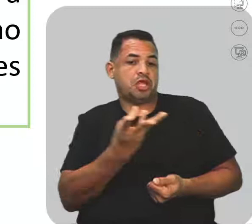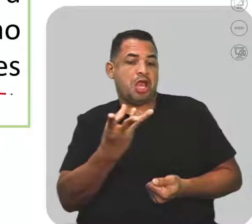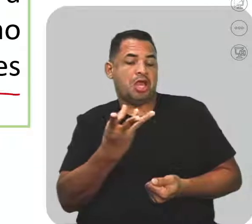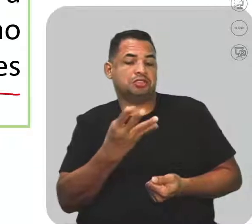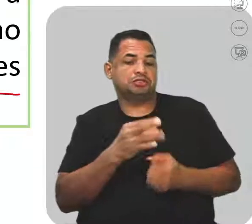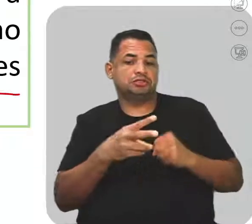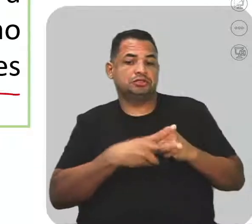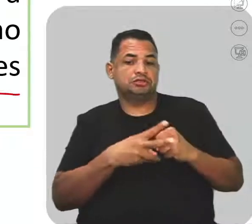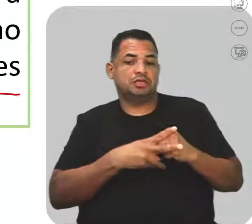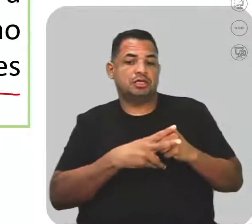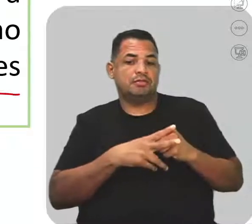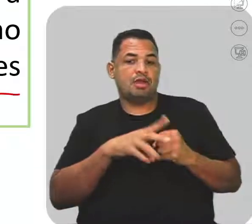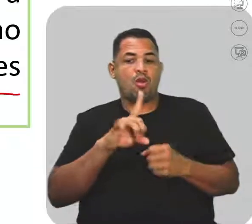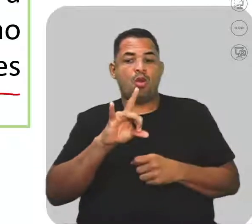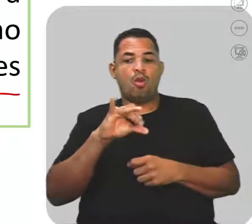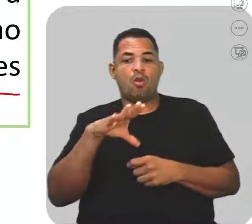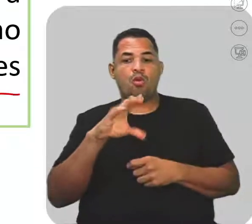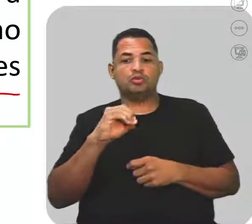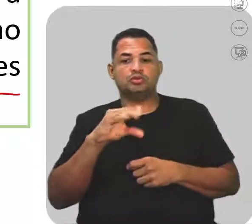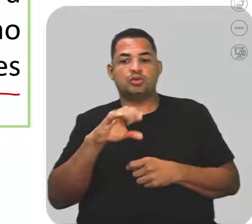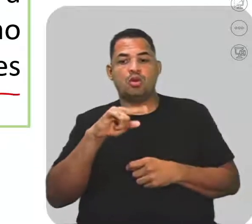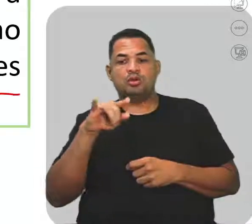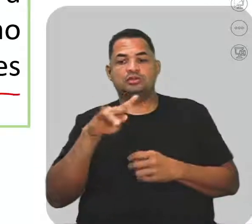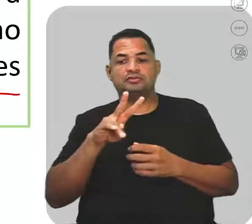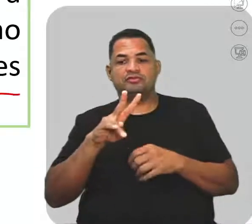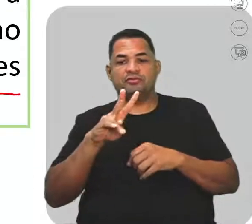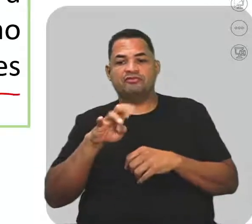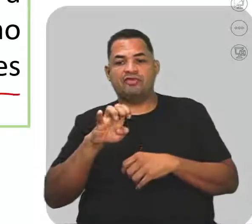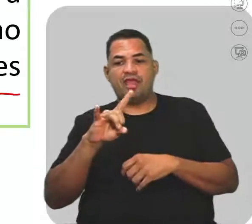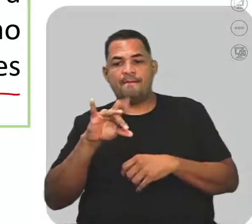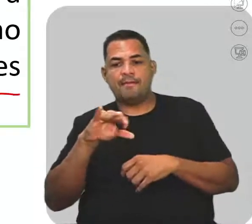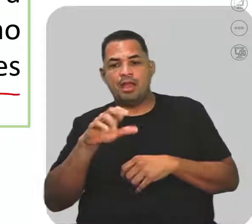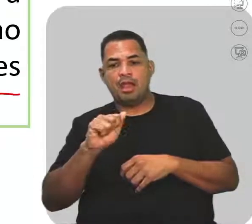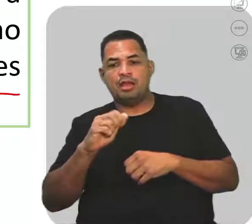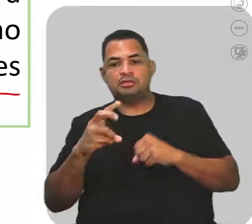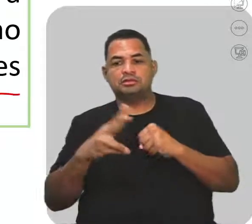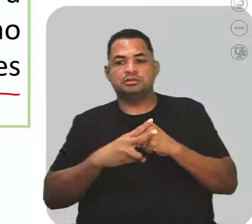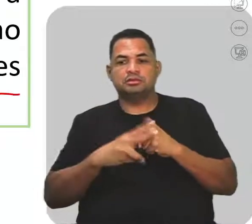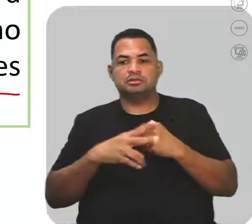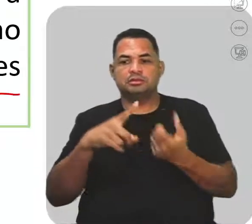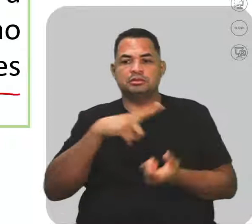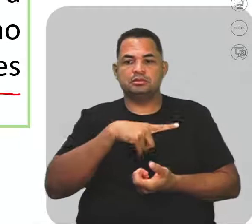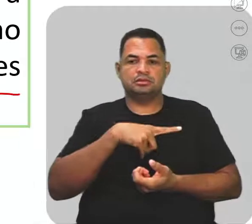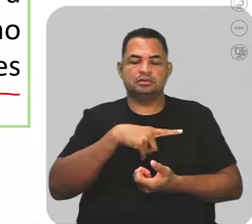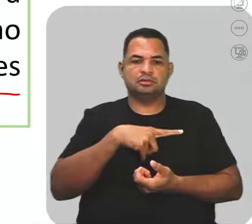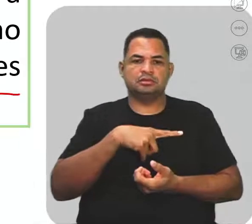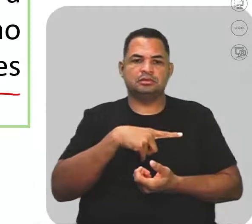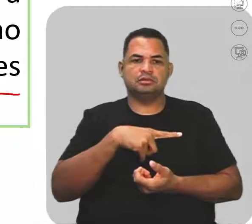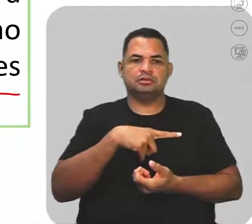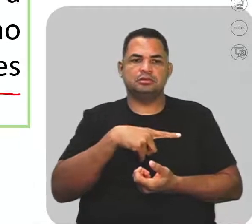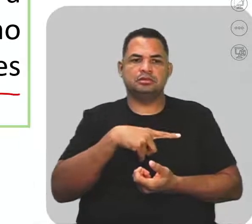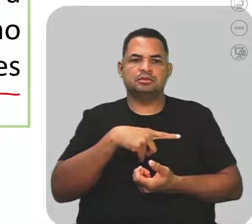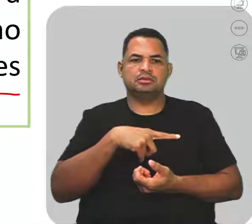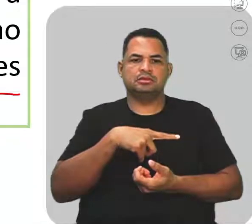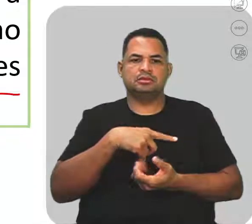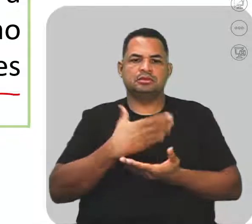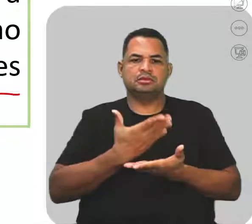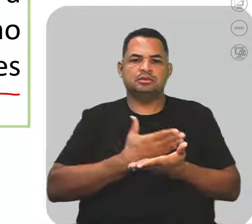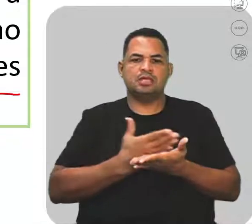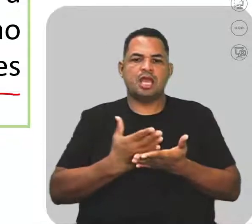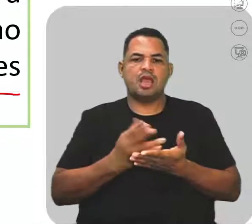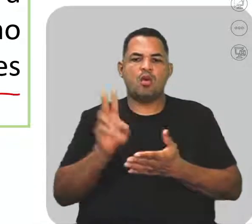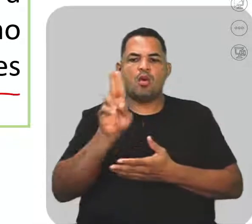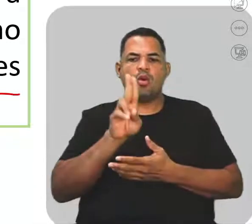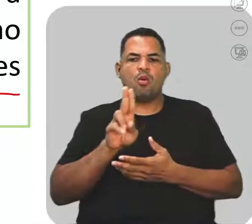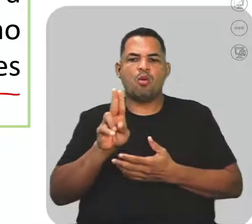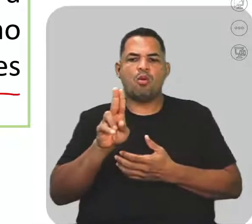de locuções verbais. Então, se eu tenho uma oração formada a partir de um